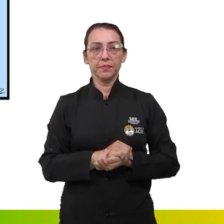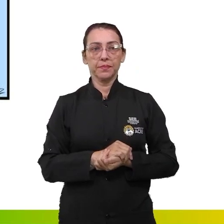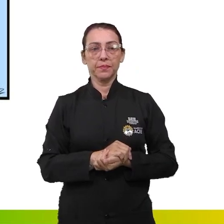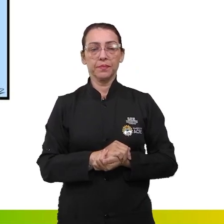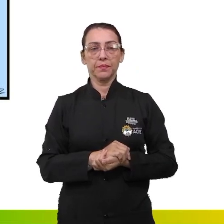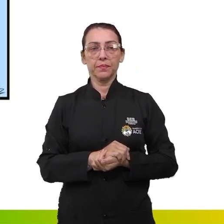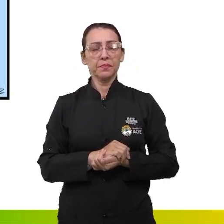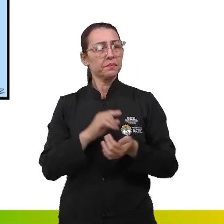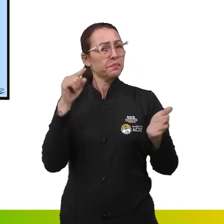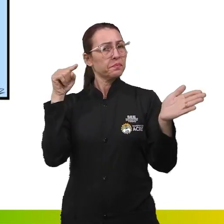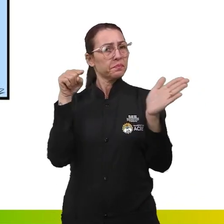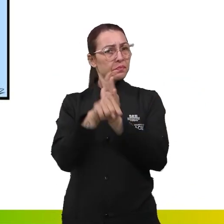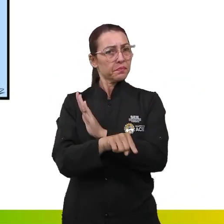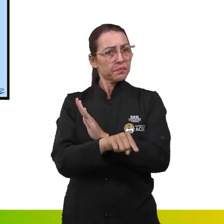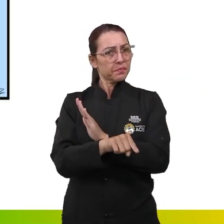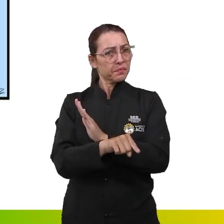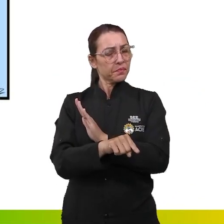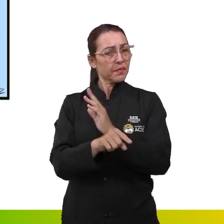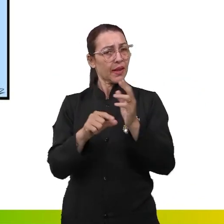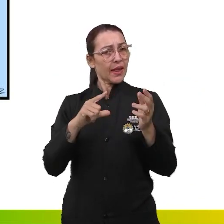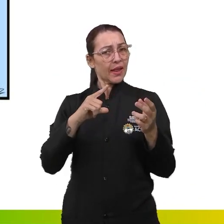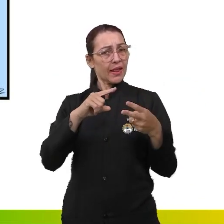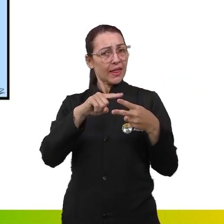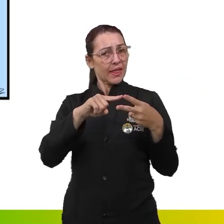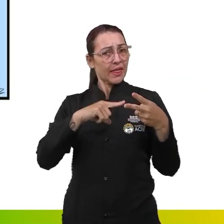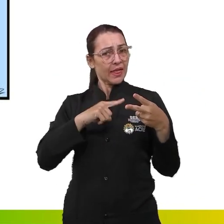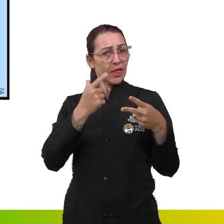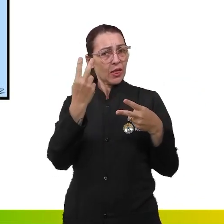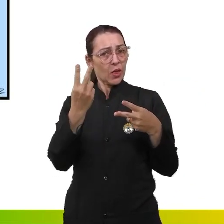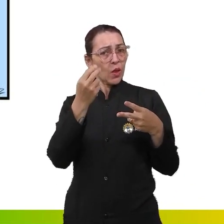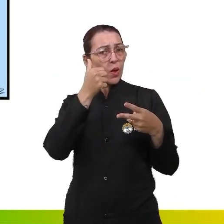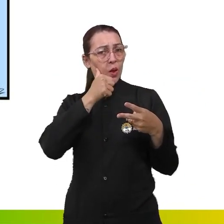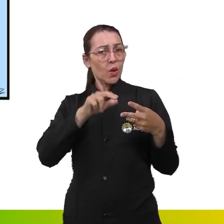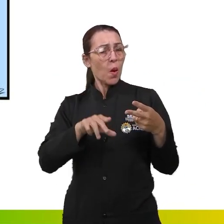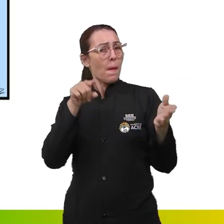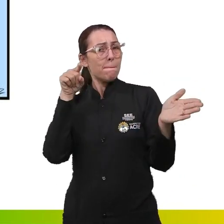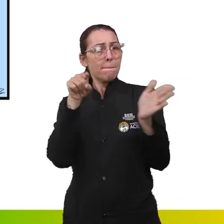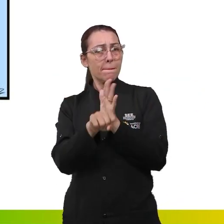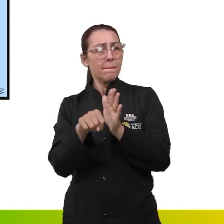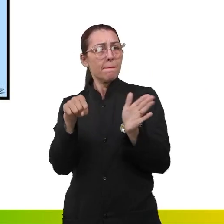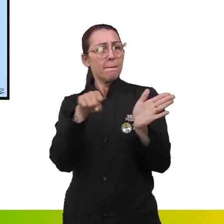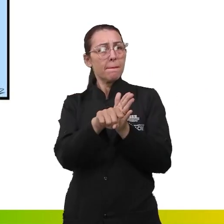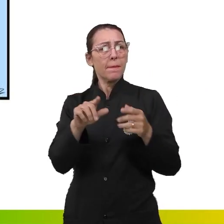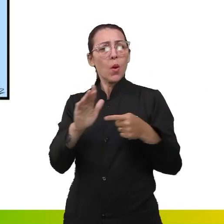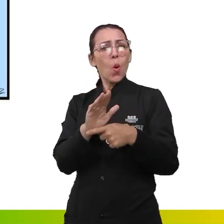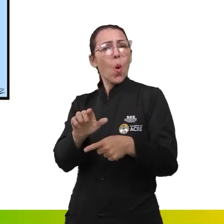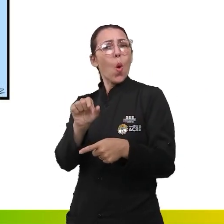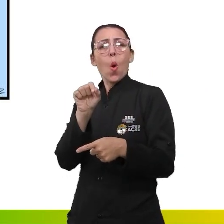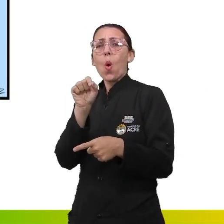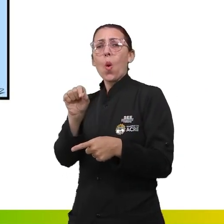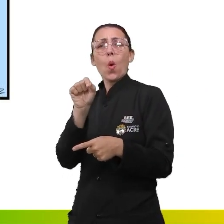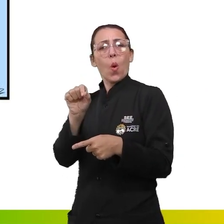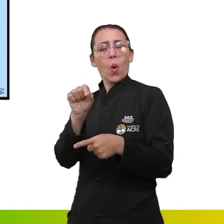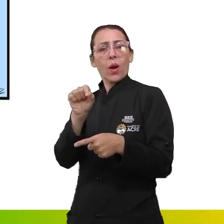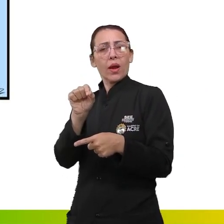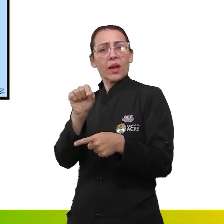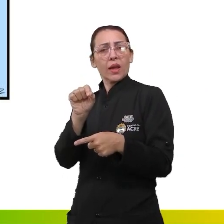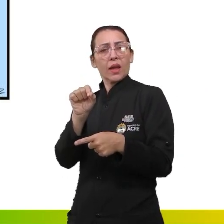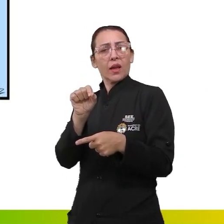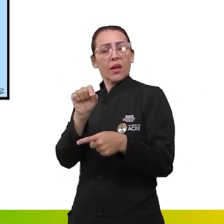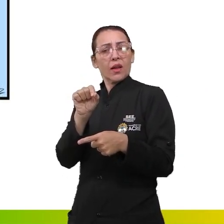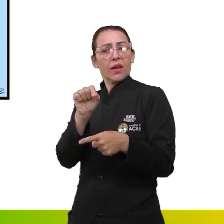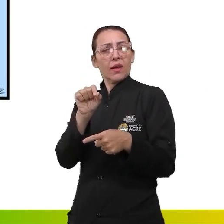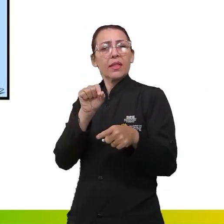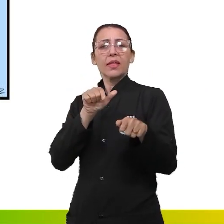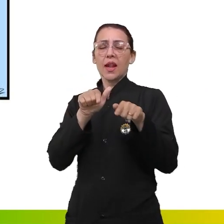Aí se hace una pregunta, ya tenemos dos chicas e uma pergunta a outra, ¿qué te dedicas? Aqui te dedica